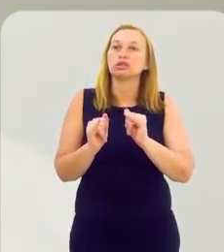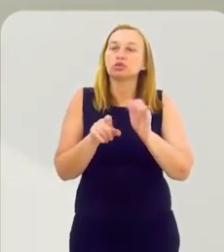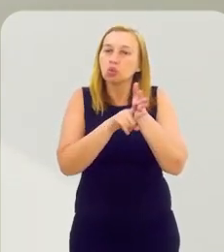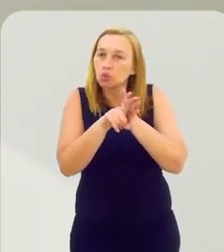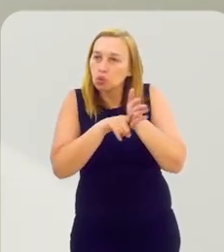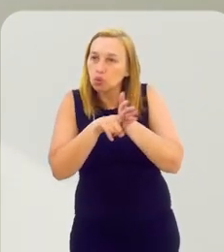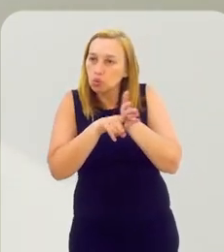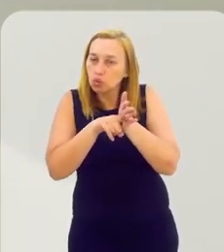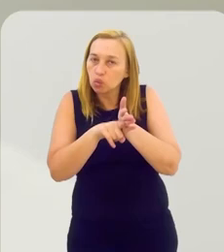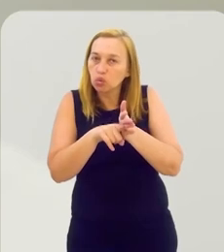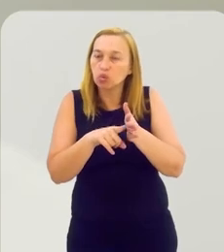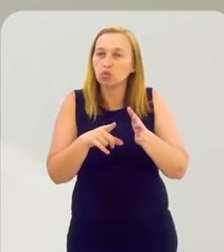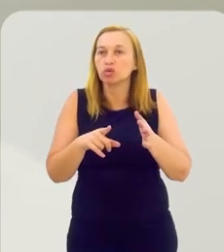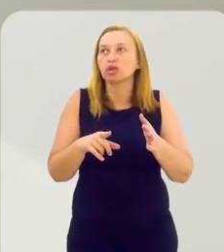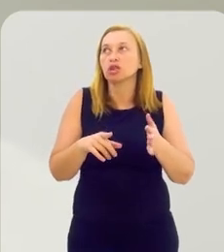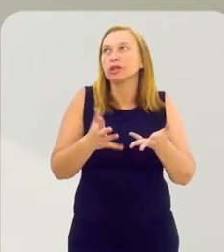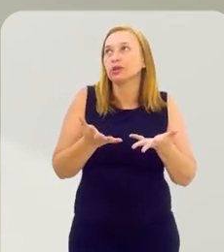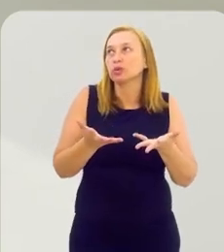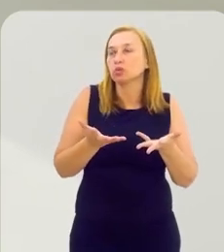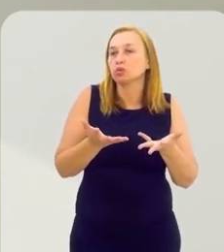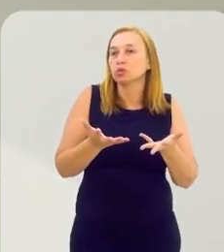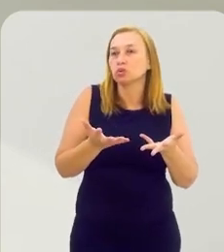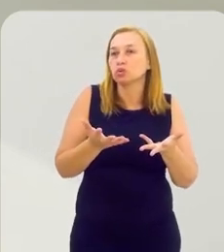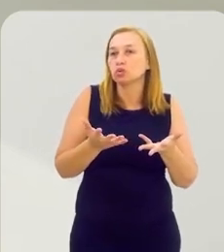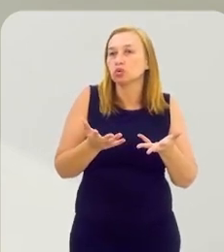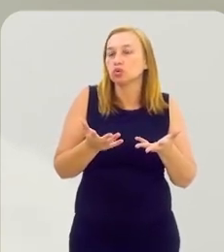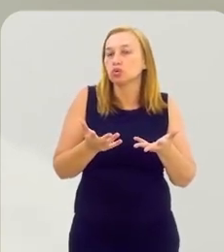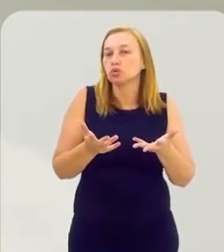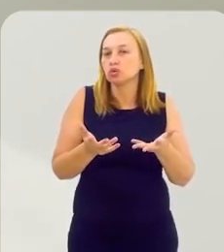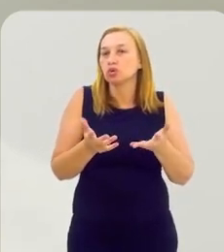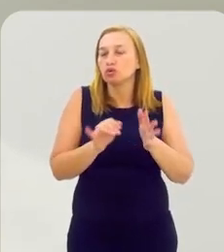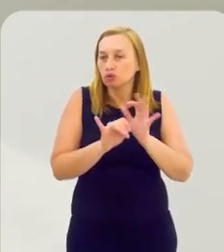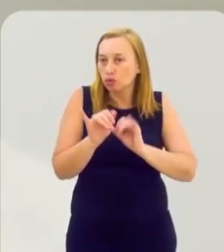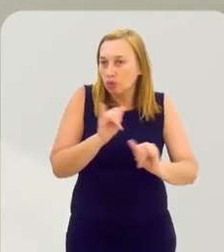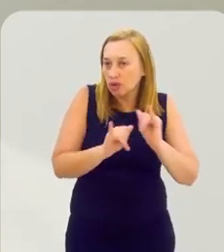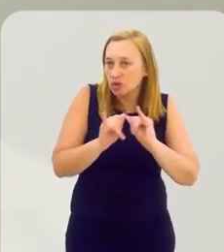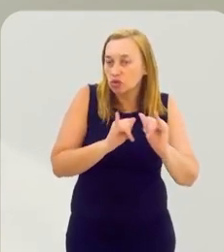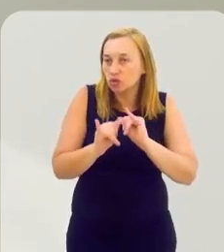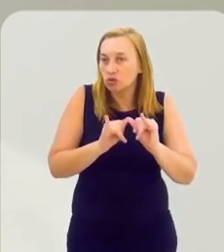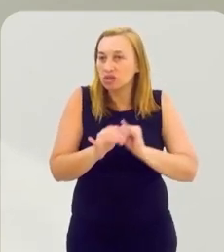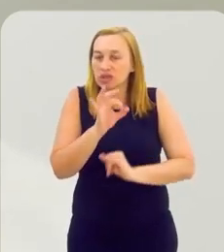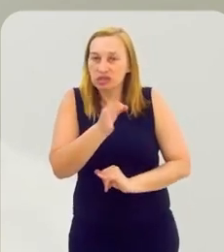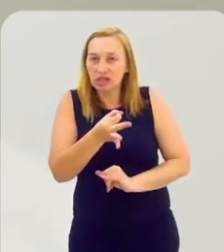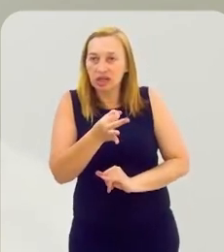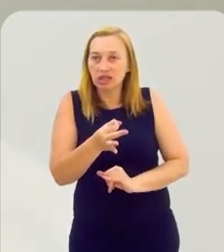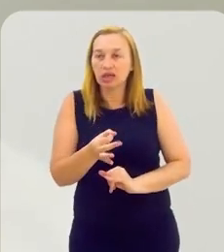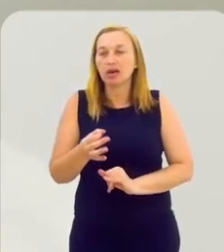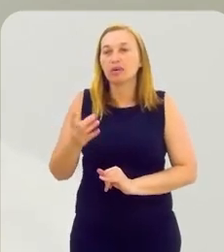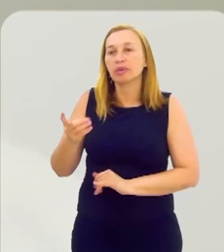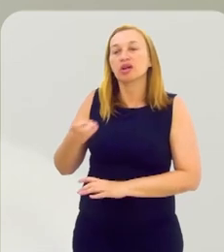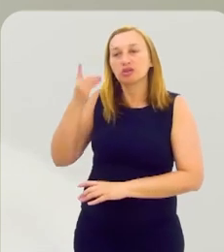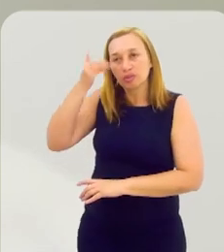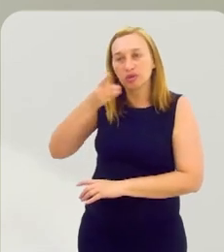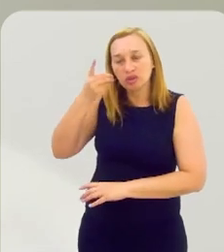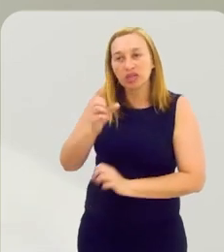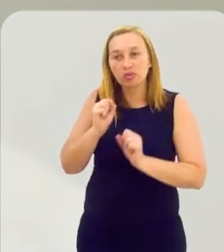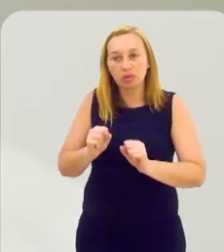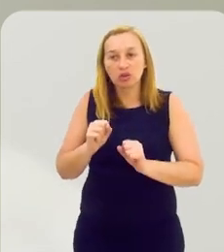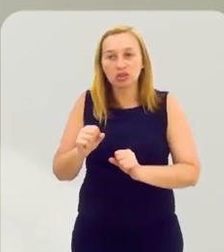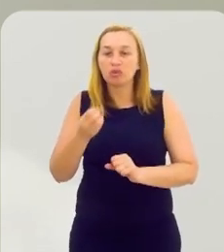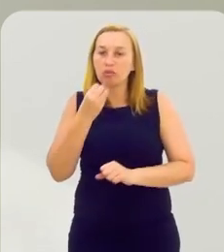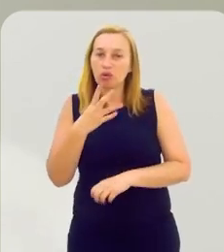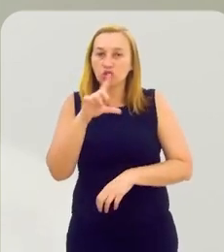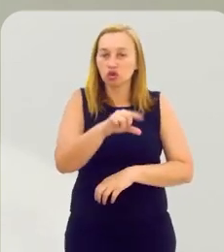com análise de caso, enfim, com elementos suficientes para que o legislador possa tomar uma boa decisão junto conosco